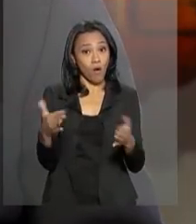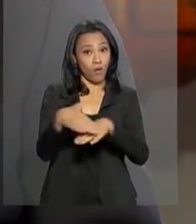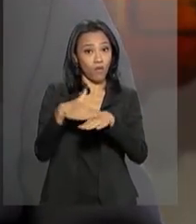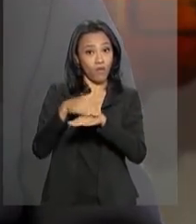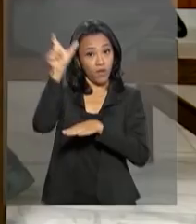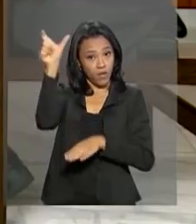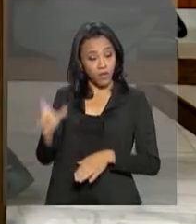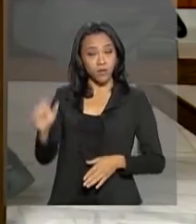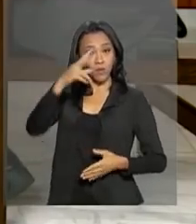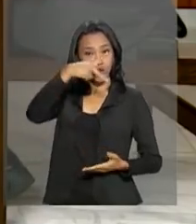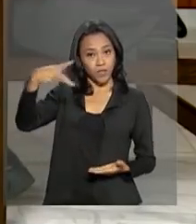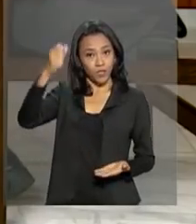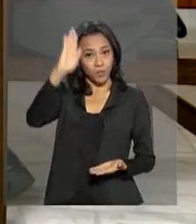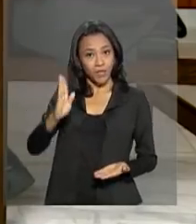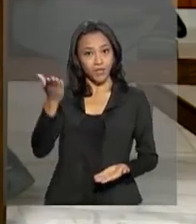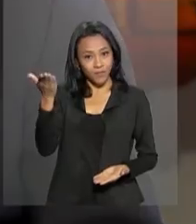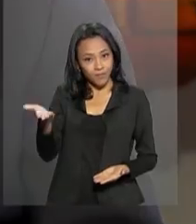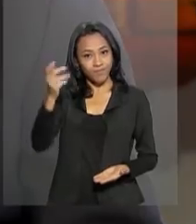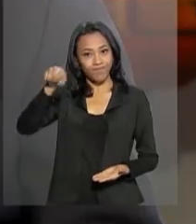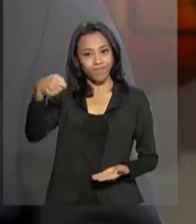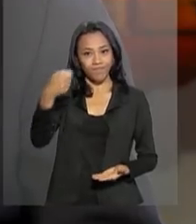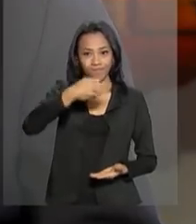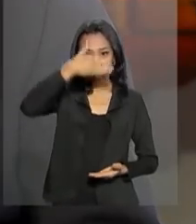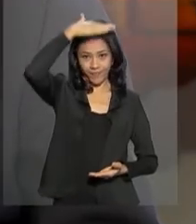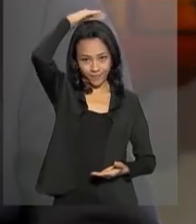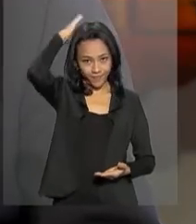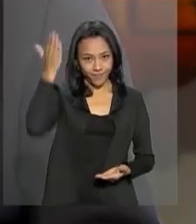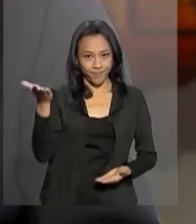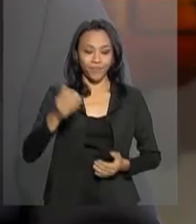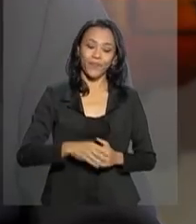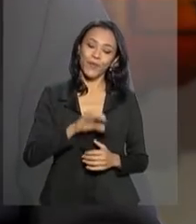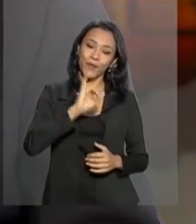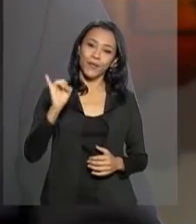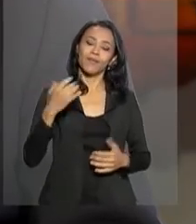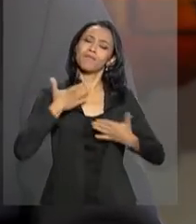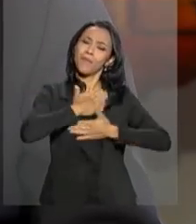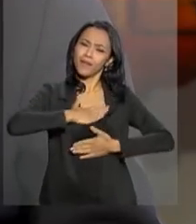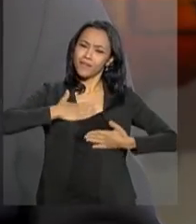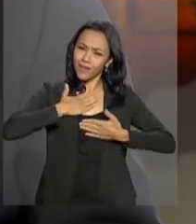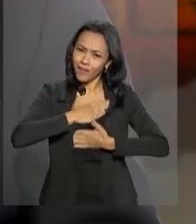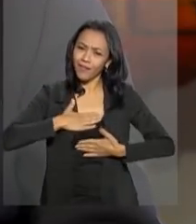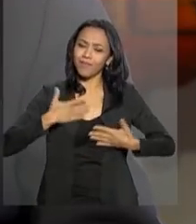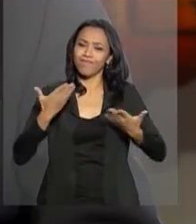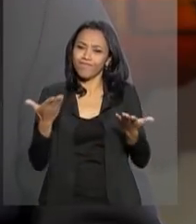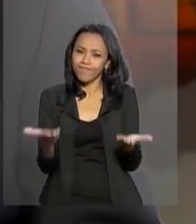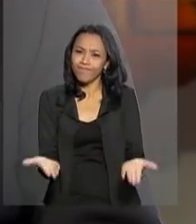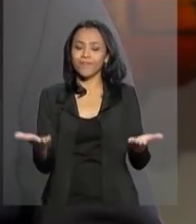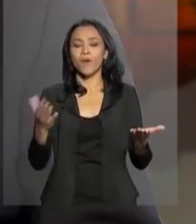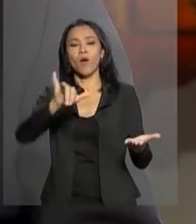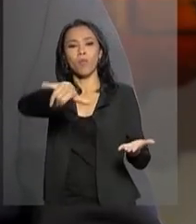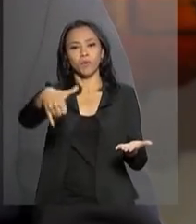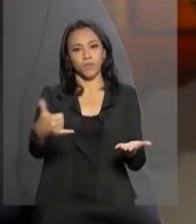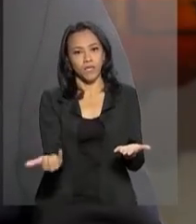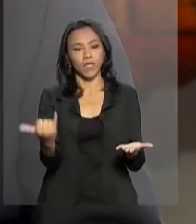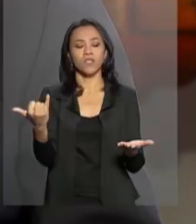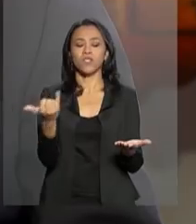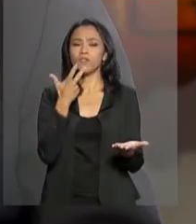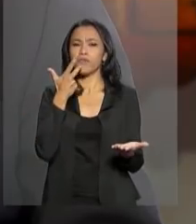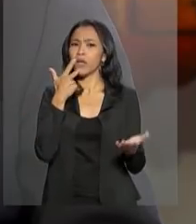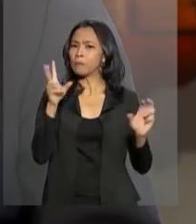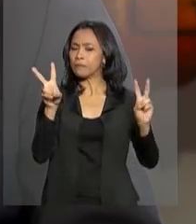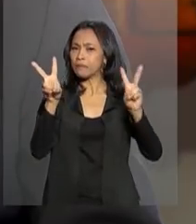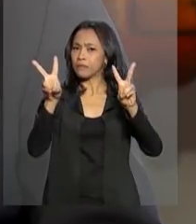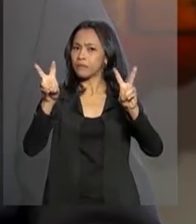República, Michel Temer. Olá, presidente. Prazer estar neste momento, tendo a oportunidade de falar sobre um tema